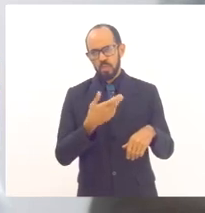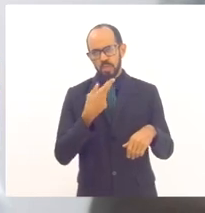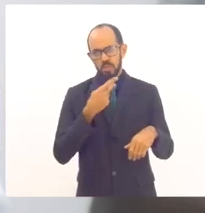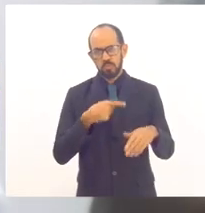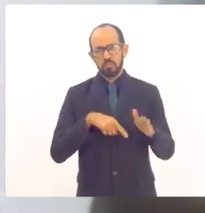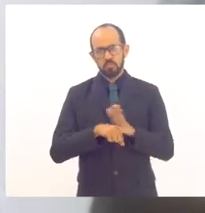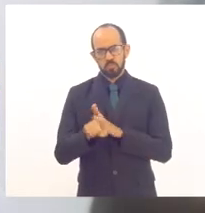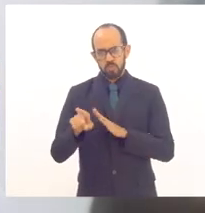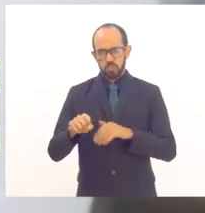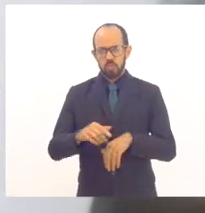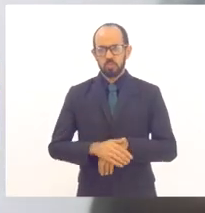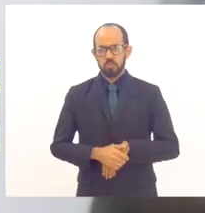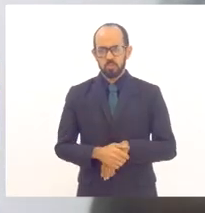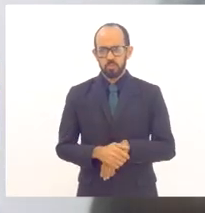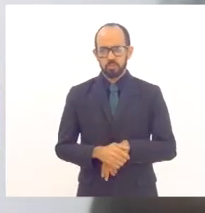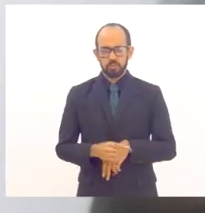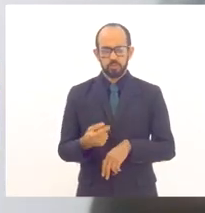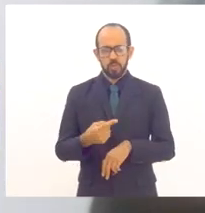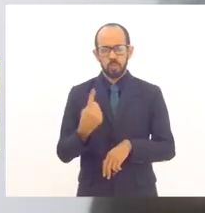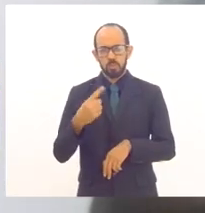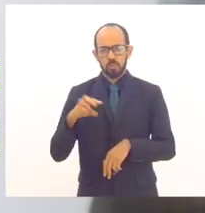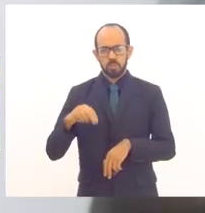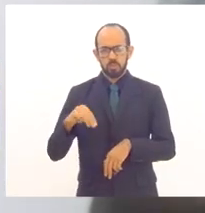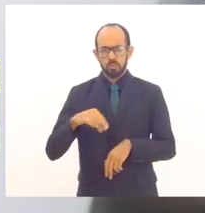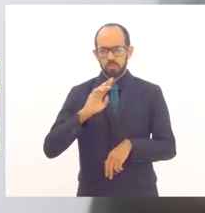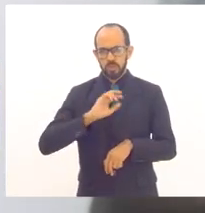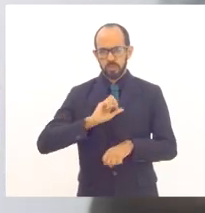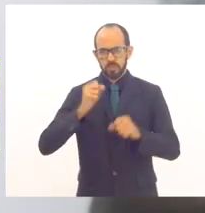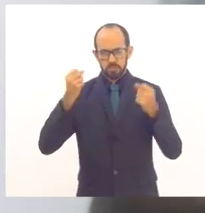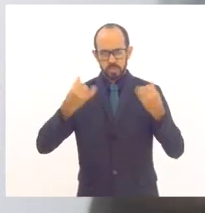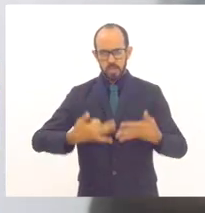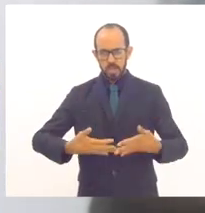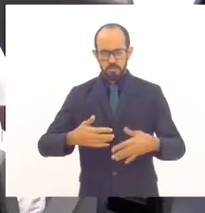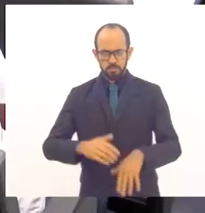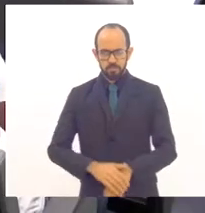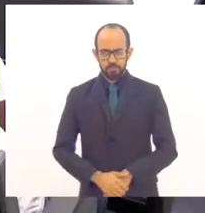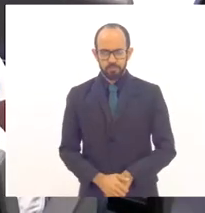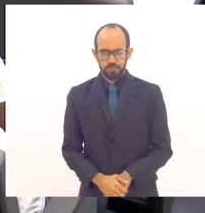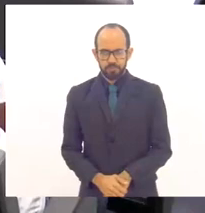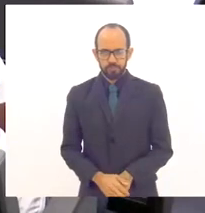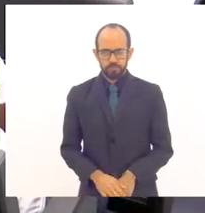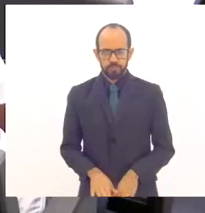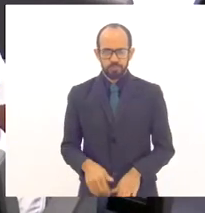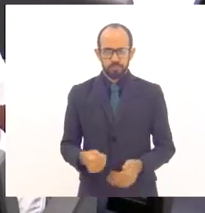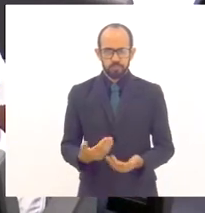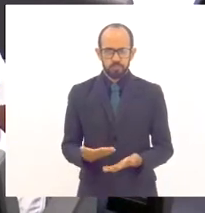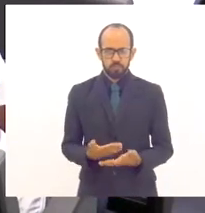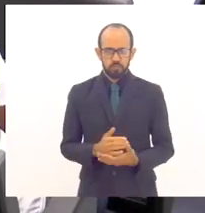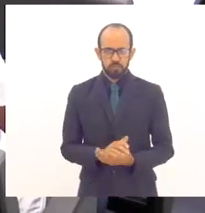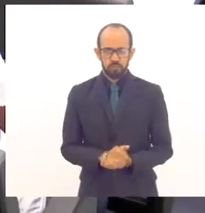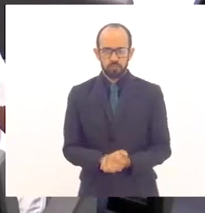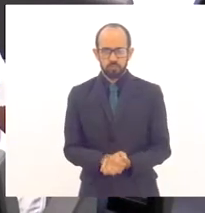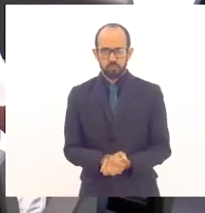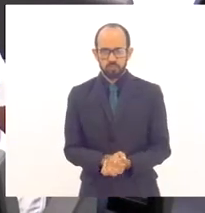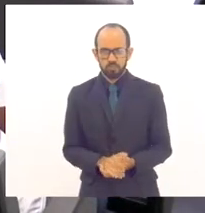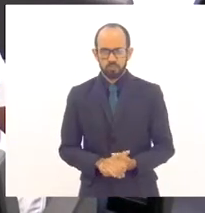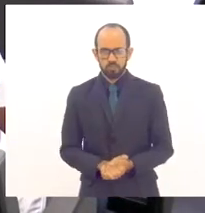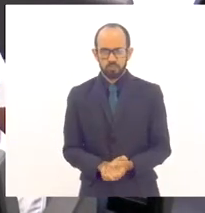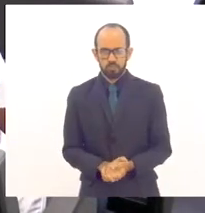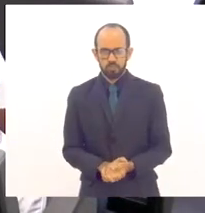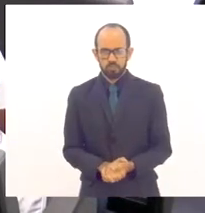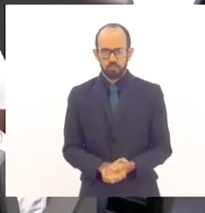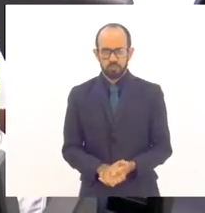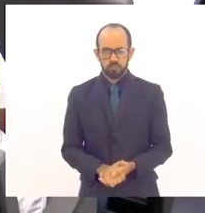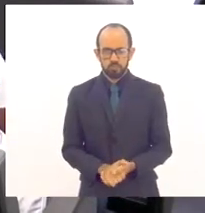queria um esclarecimento. Tem um minuto para esclarecer, se puder. Bom, tá falando aí? Tá, né? Tá